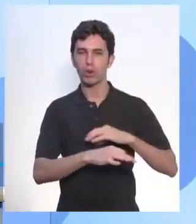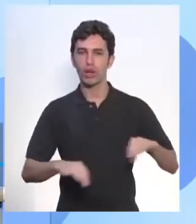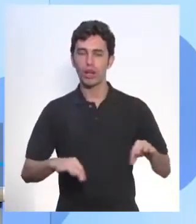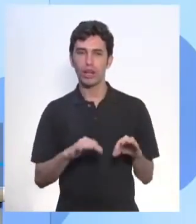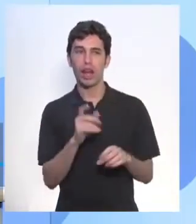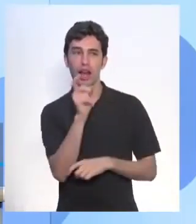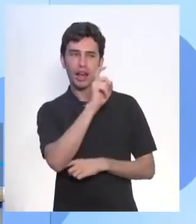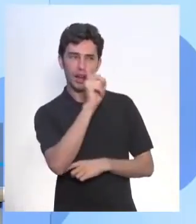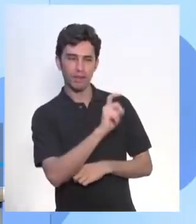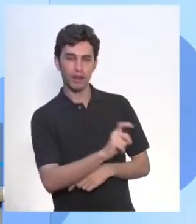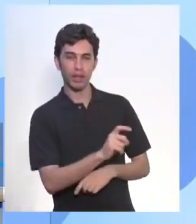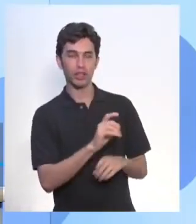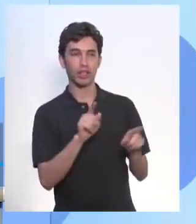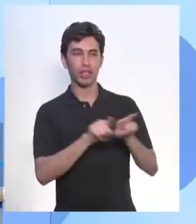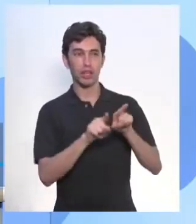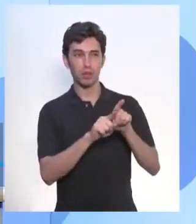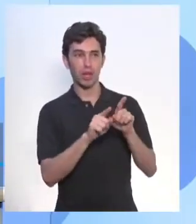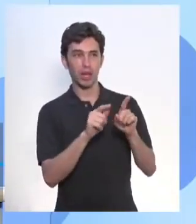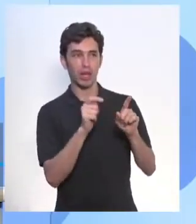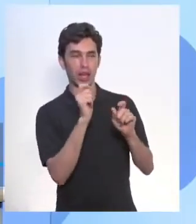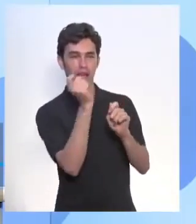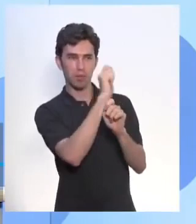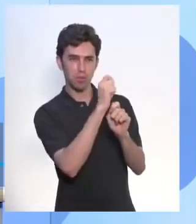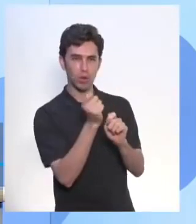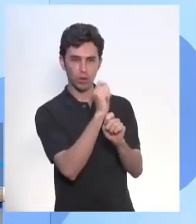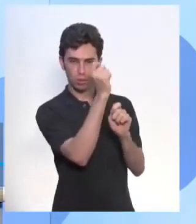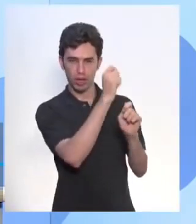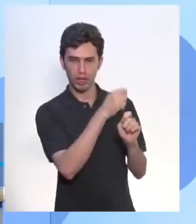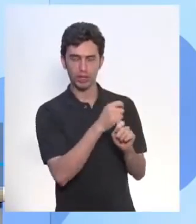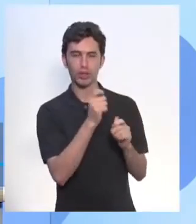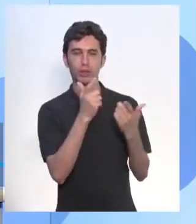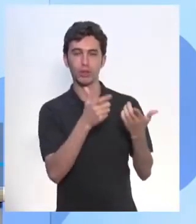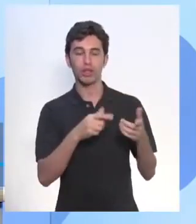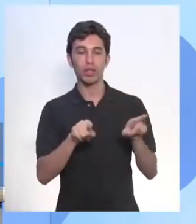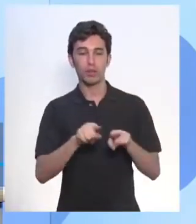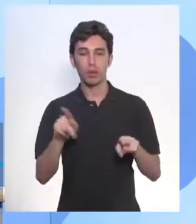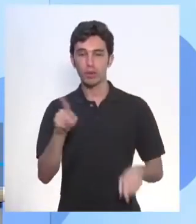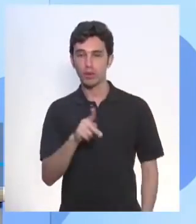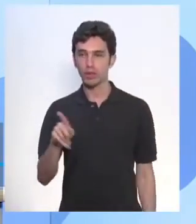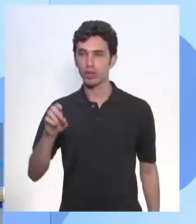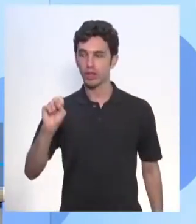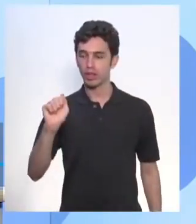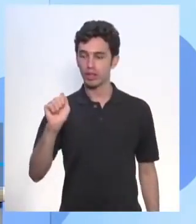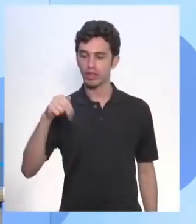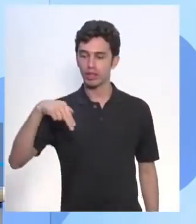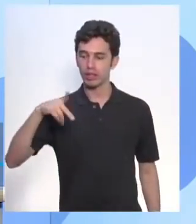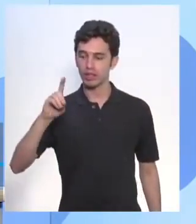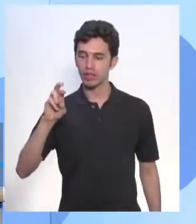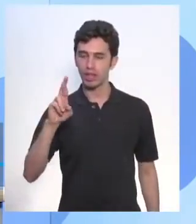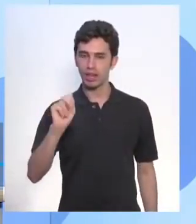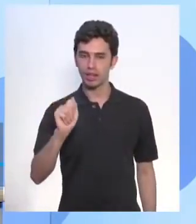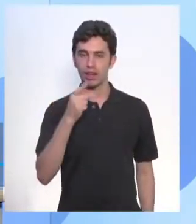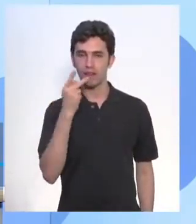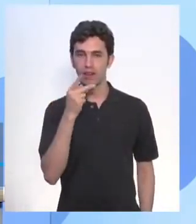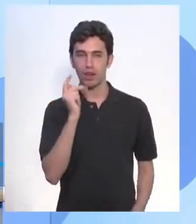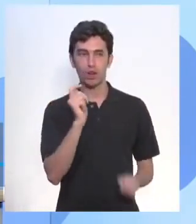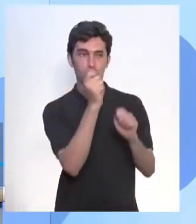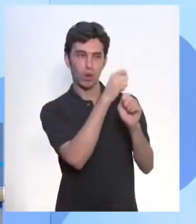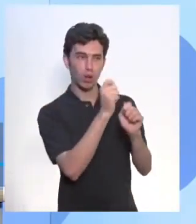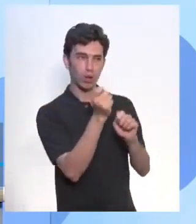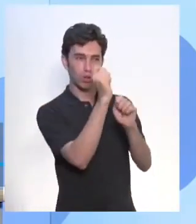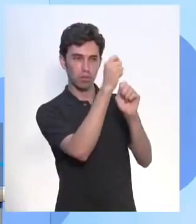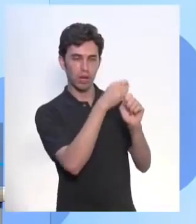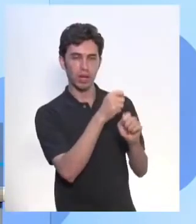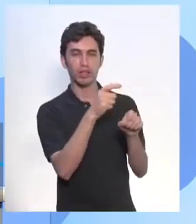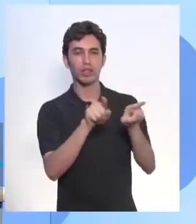monumento. E temos aqui ainda também o comentário aqui da professora Sandra, falou sim, monumentos, esculturas e muitos murais,